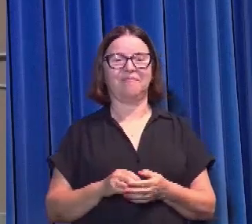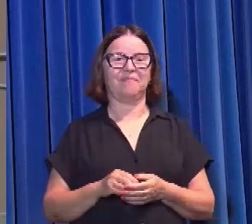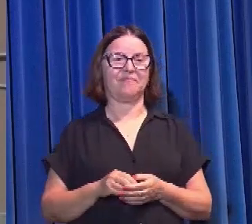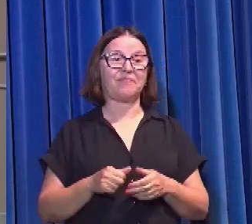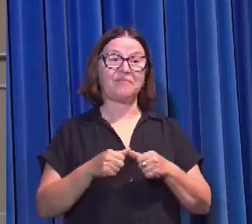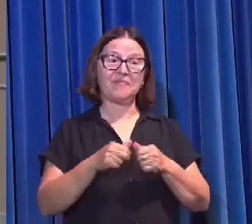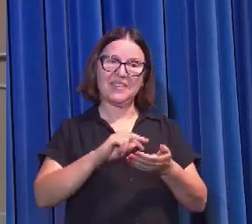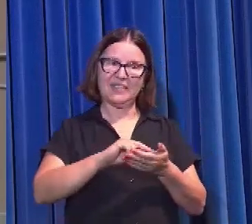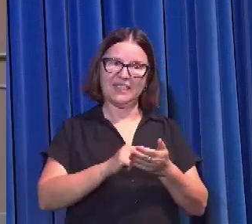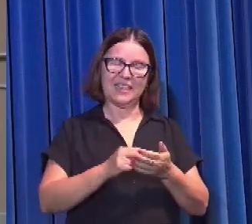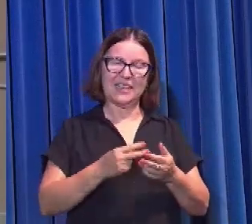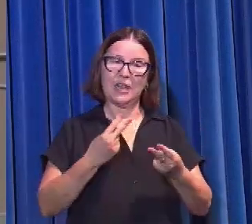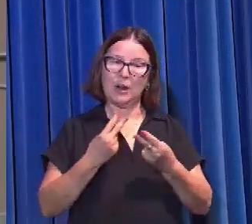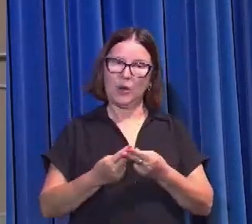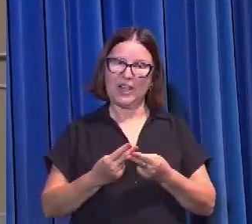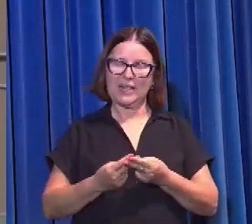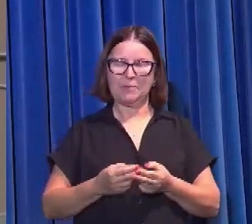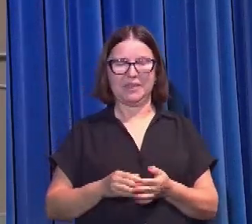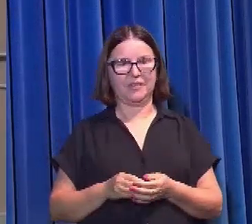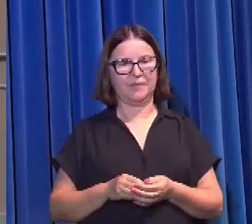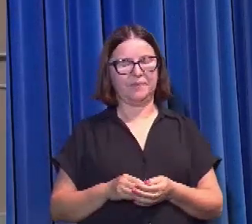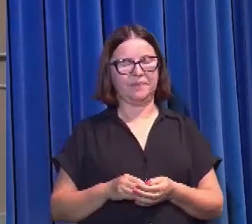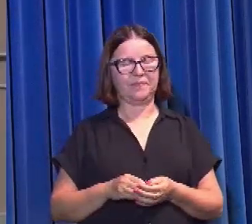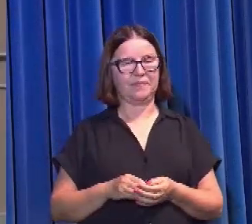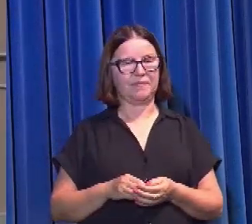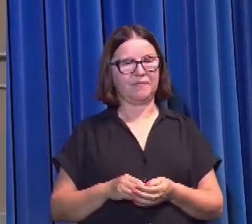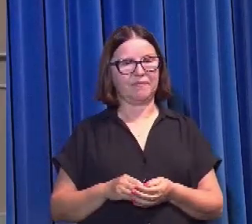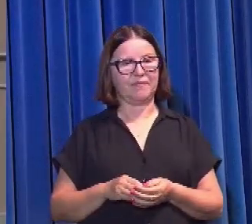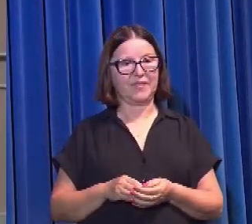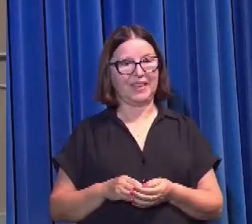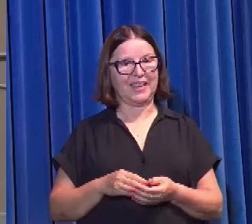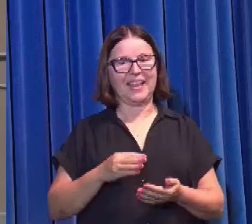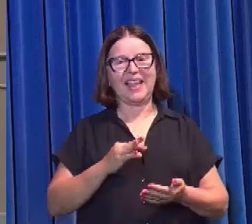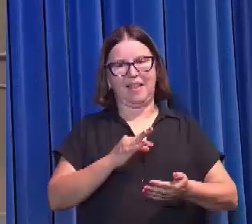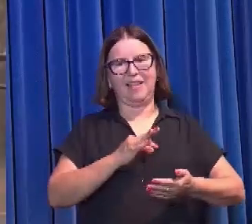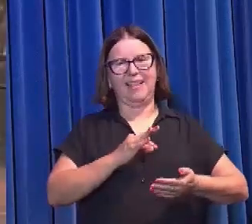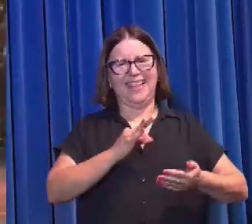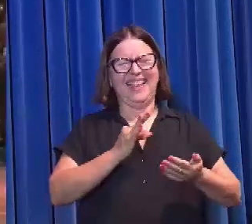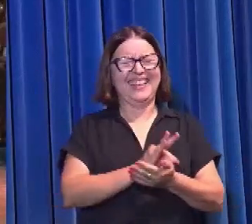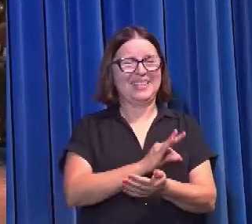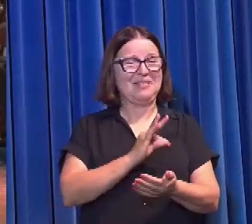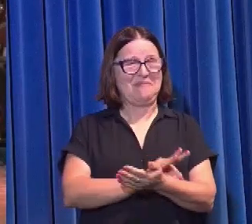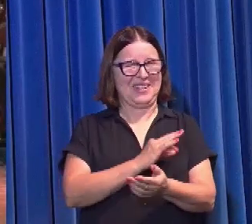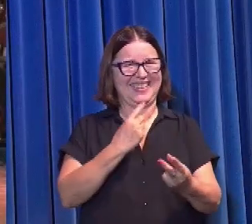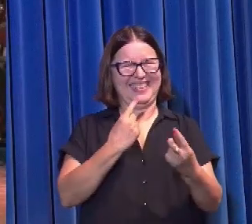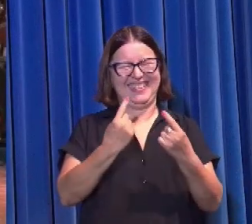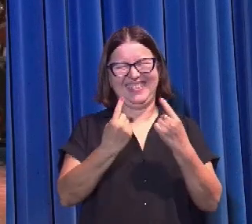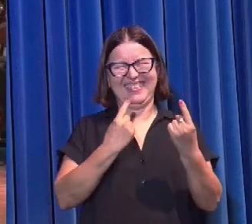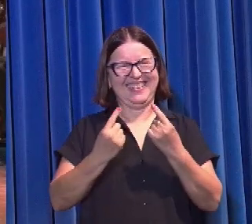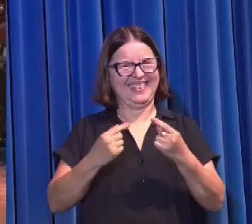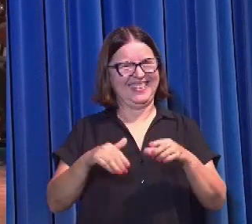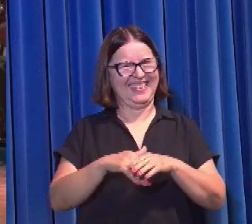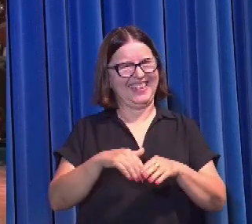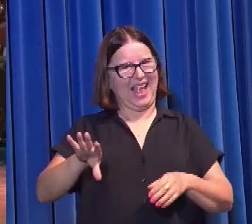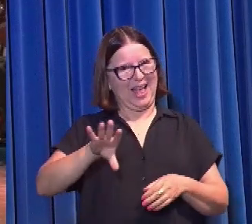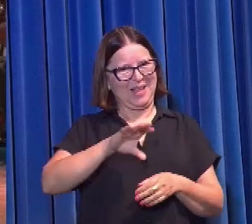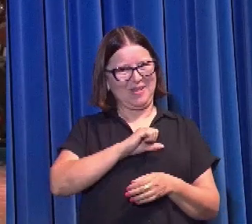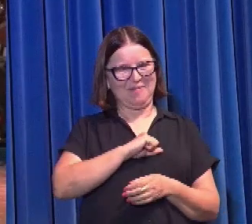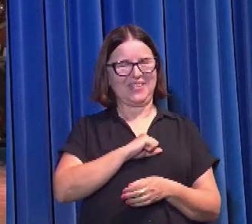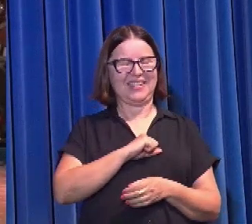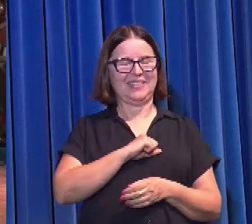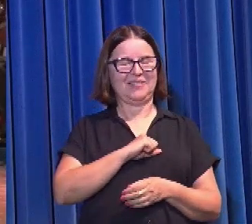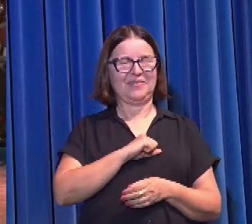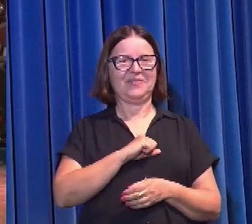significa longanimidade. E aí ele diz, suportando-vos uns aos outros em amor. Essa palavra aqui pode ter